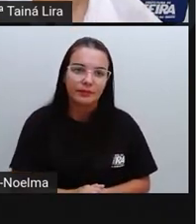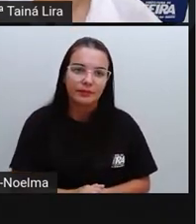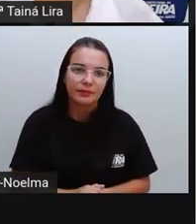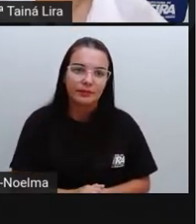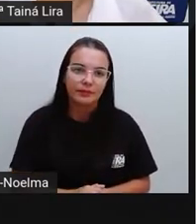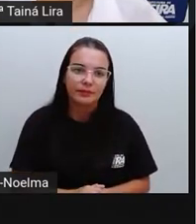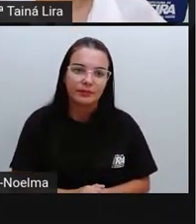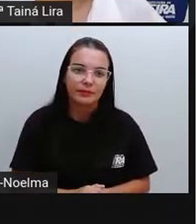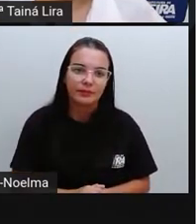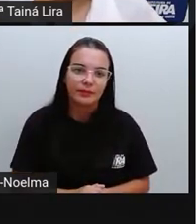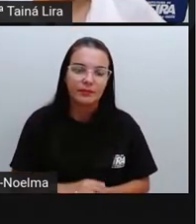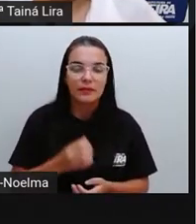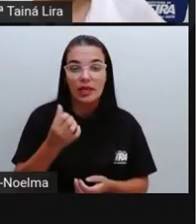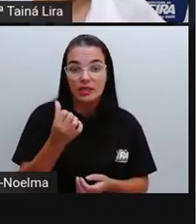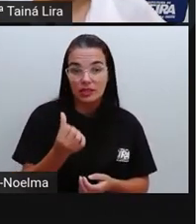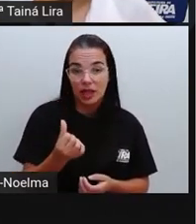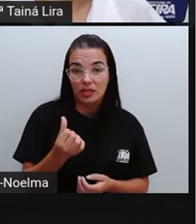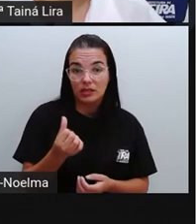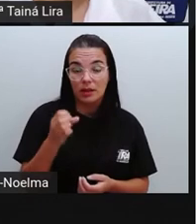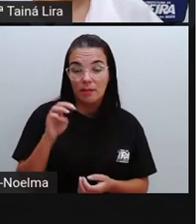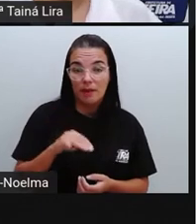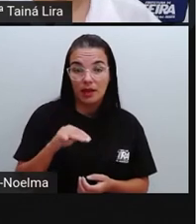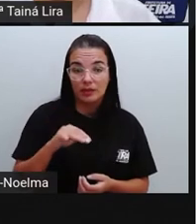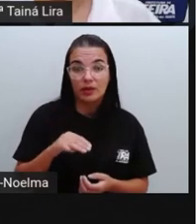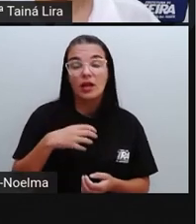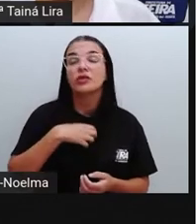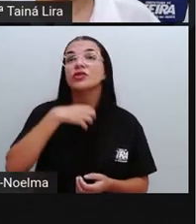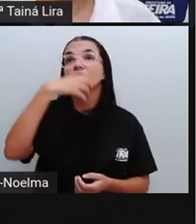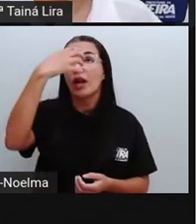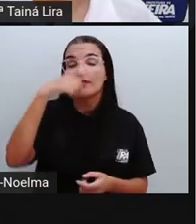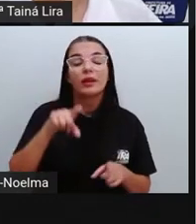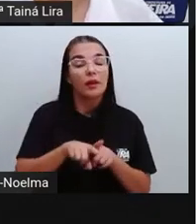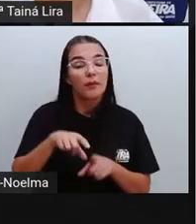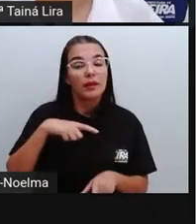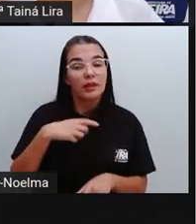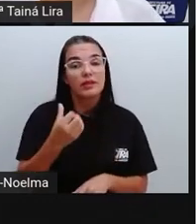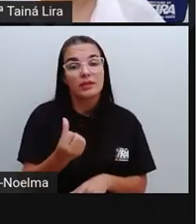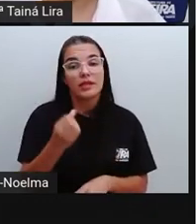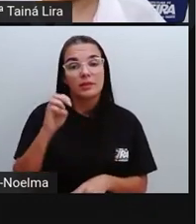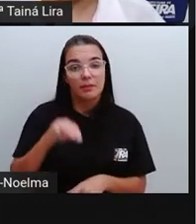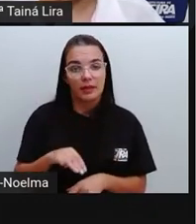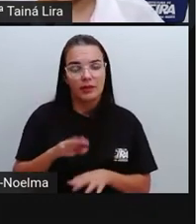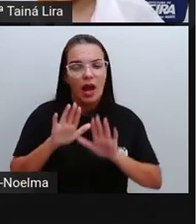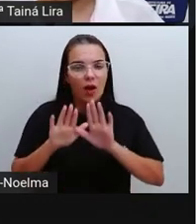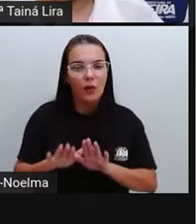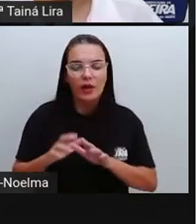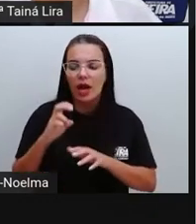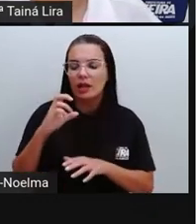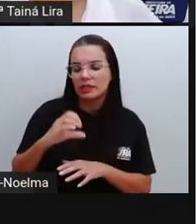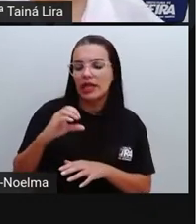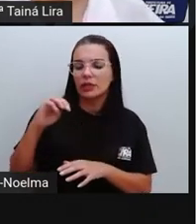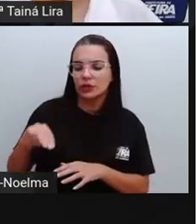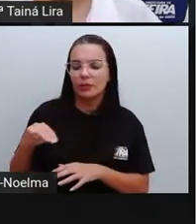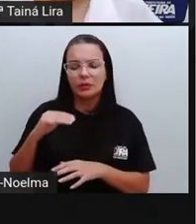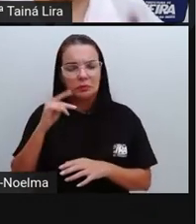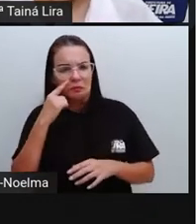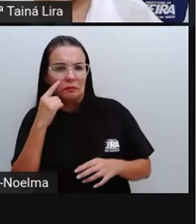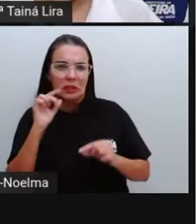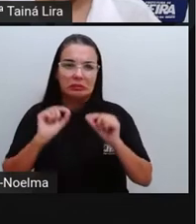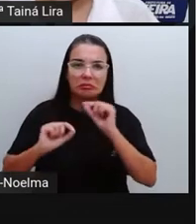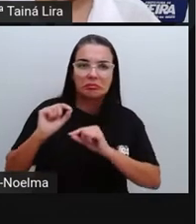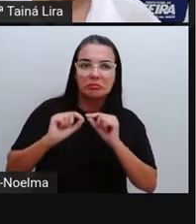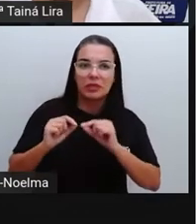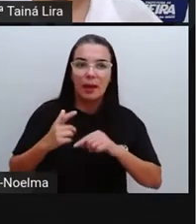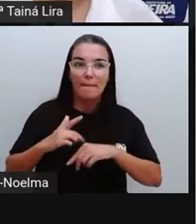elefante. Então, aqui, ó, 6 metros. E a girafa também tem 6 metros. Agora, vamos analisar os centímetros, né? As